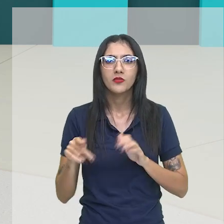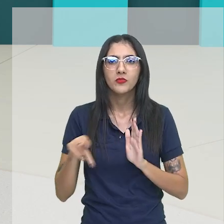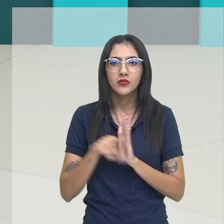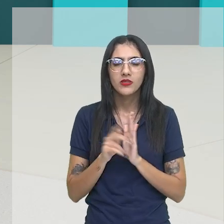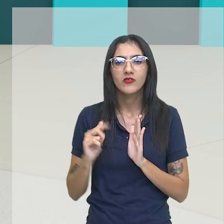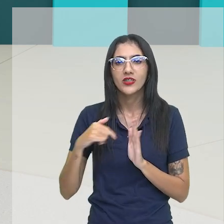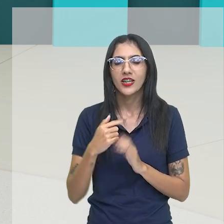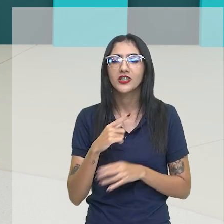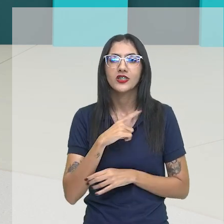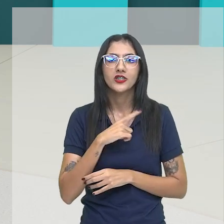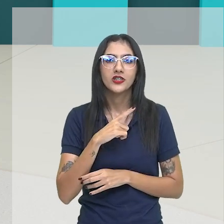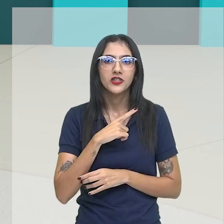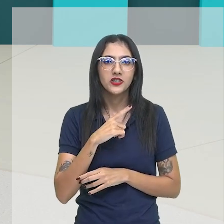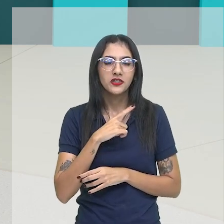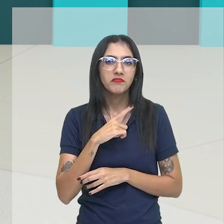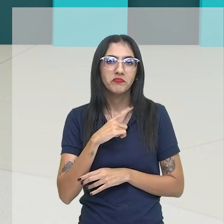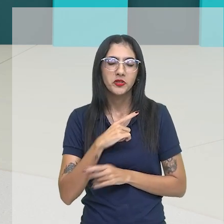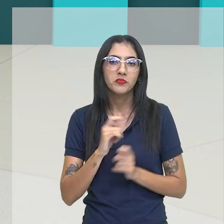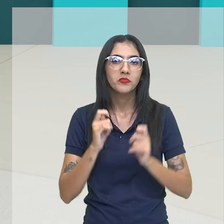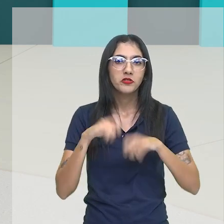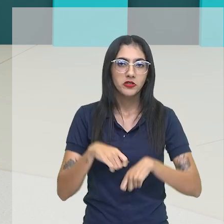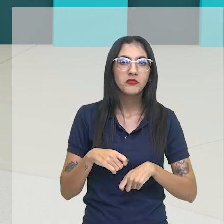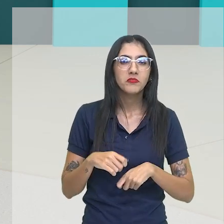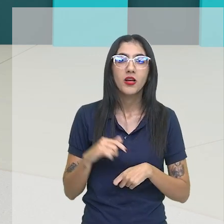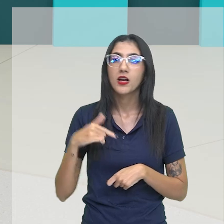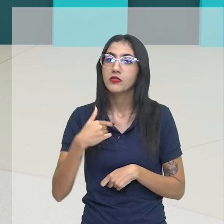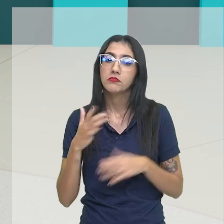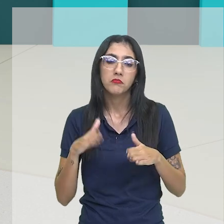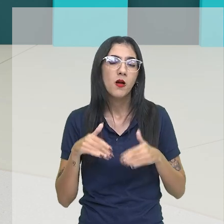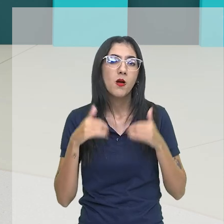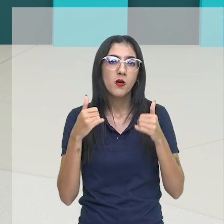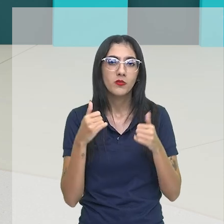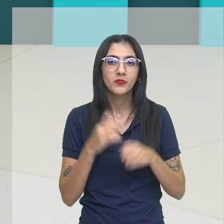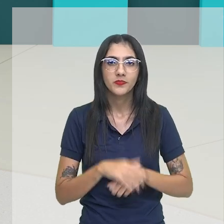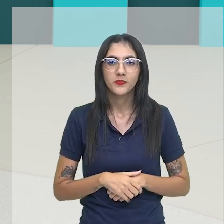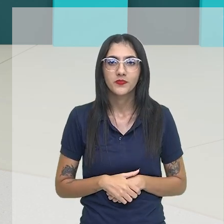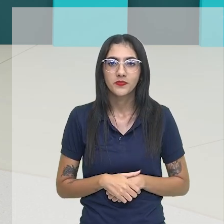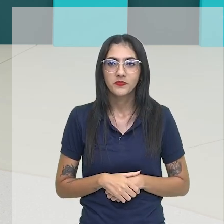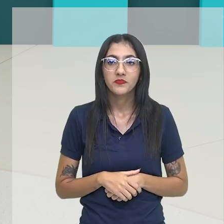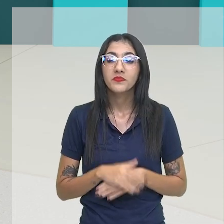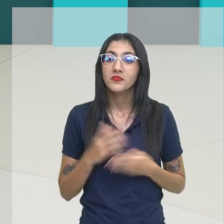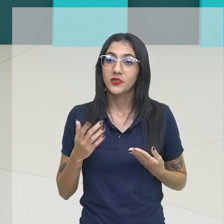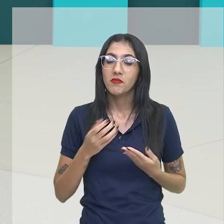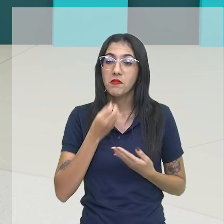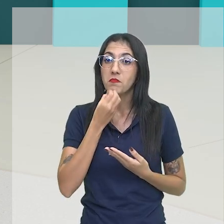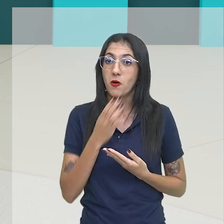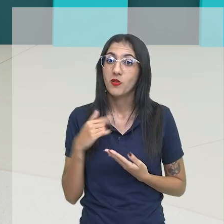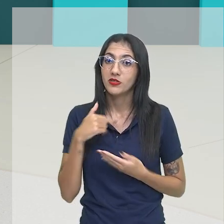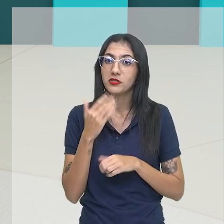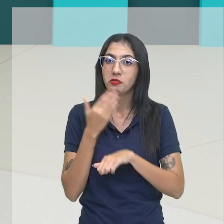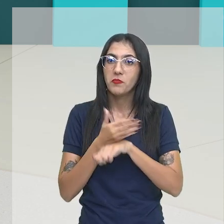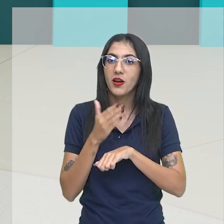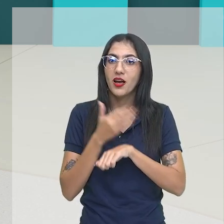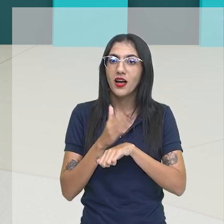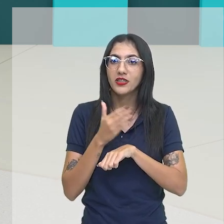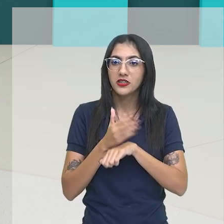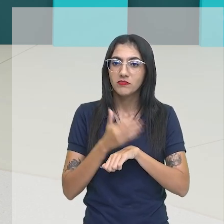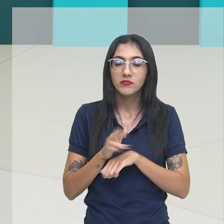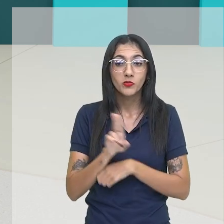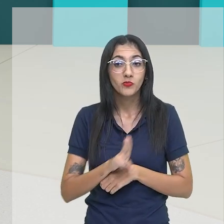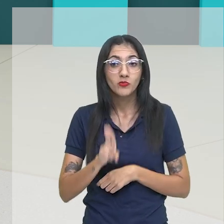a gente tem aí para nos tornar pessoas mais ativas. Então, vamos ter sabedoria a usar